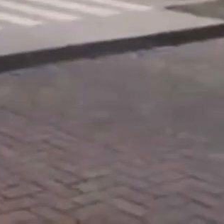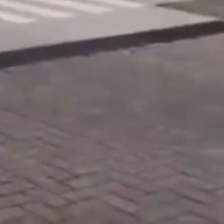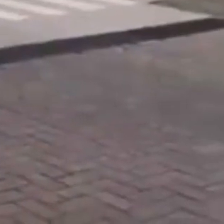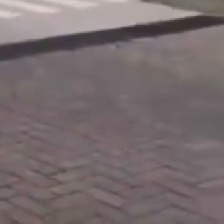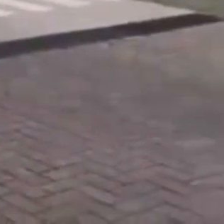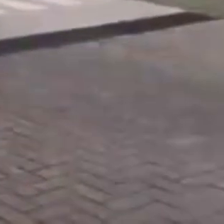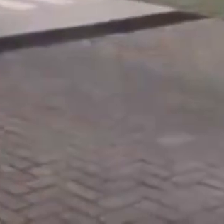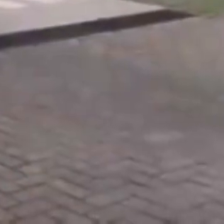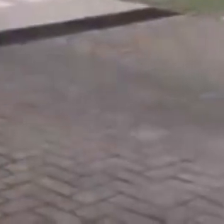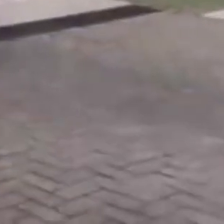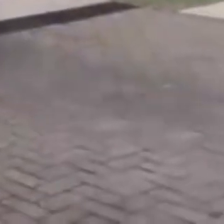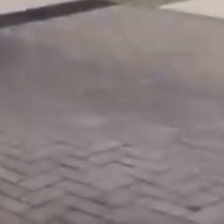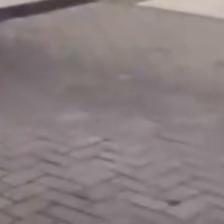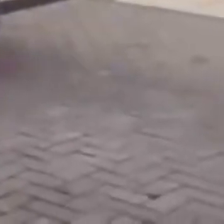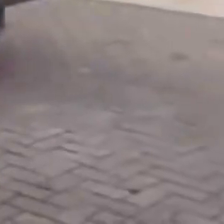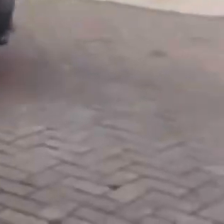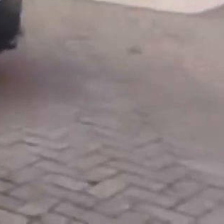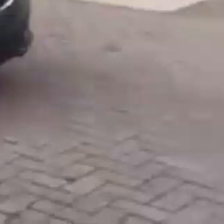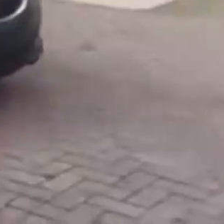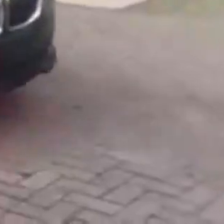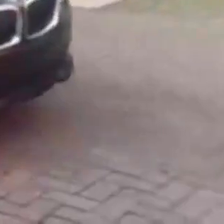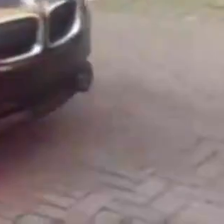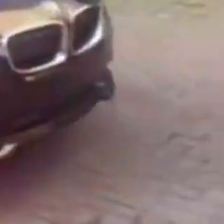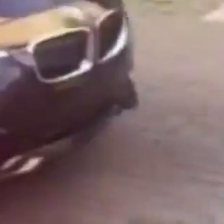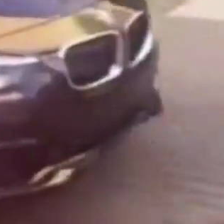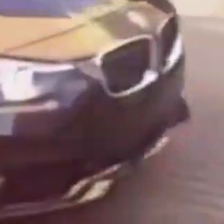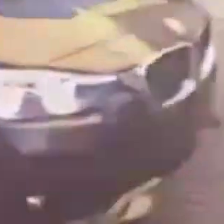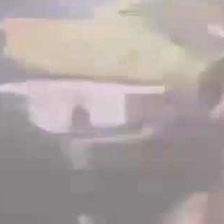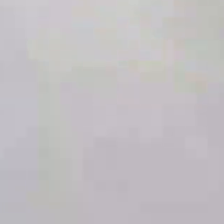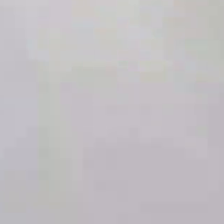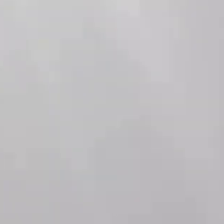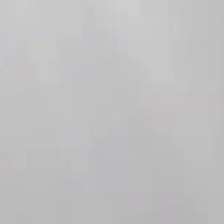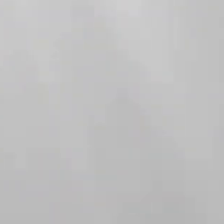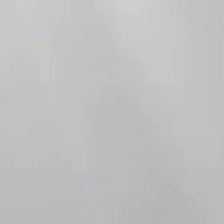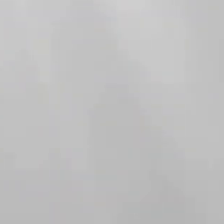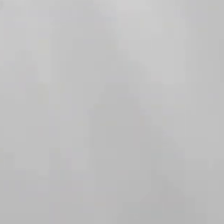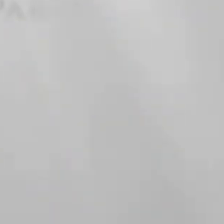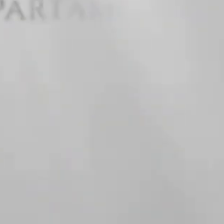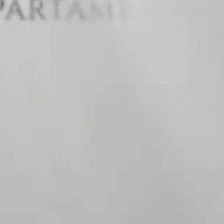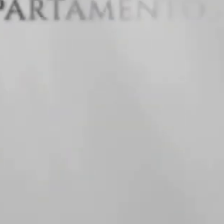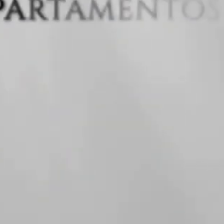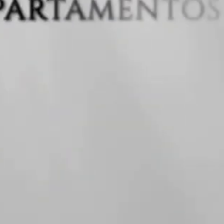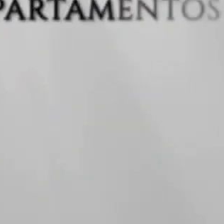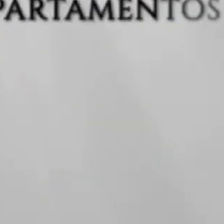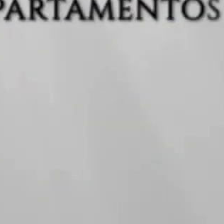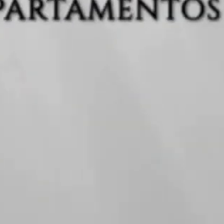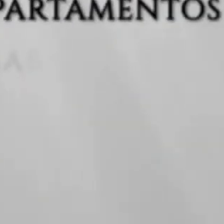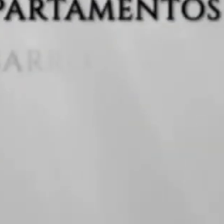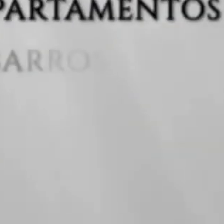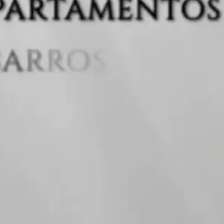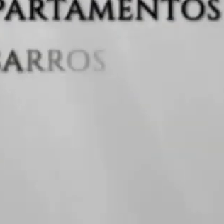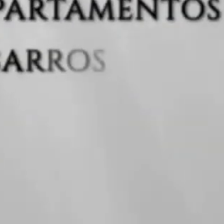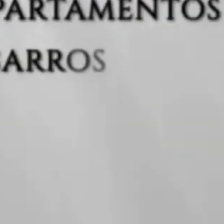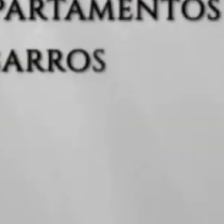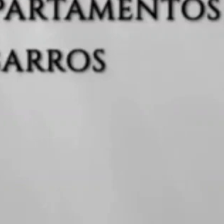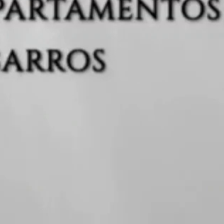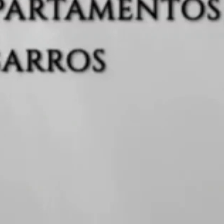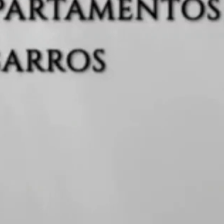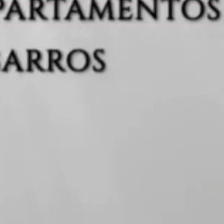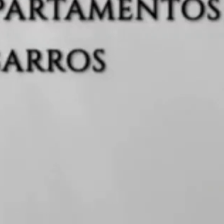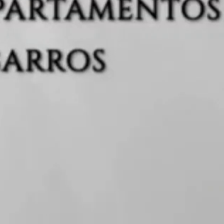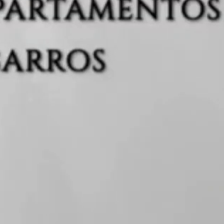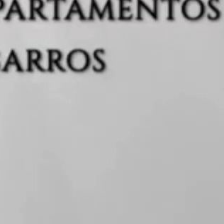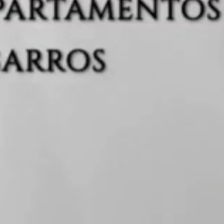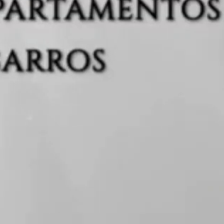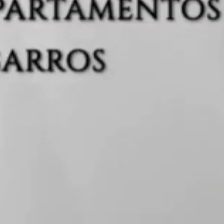apartamento, aí eu consegui comprar o meu carro, aí eu consegui comprar outro apartamento, outro